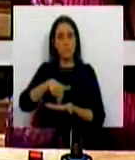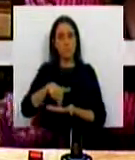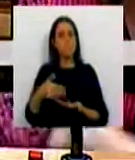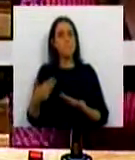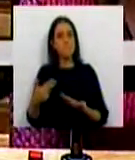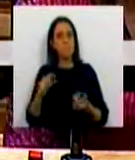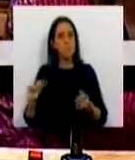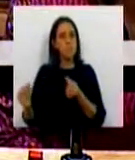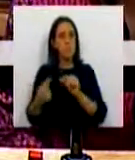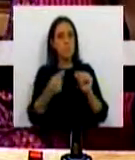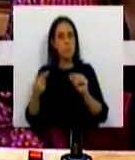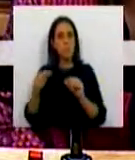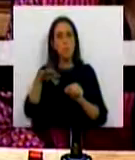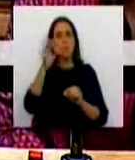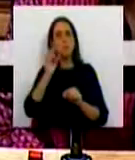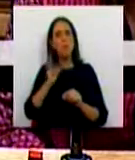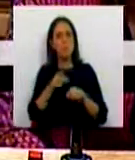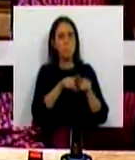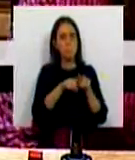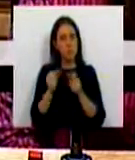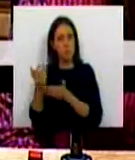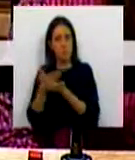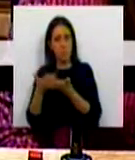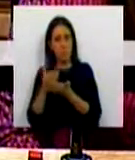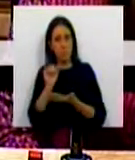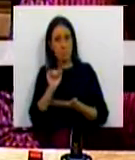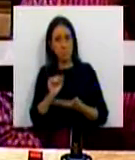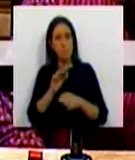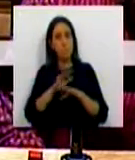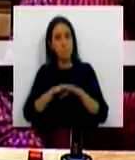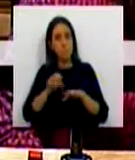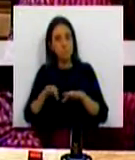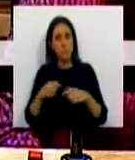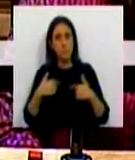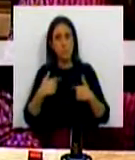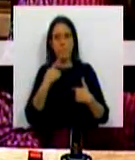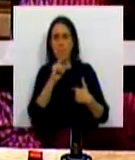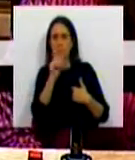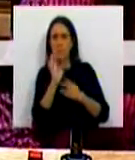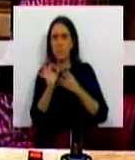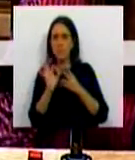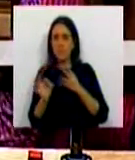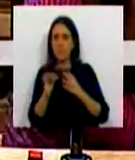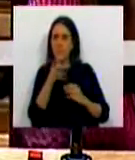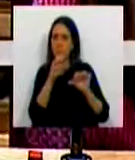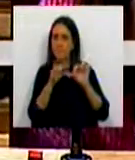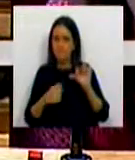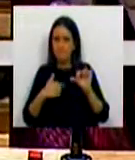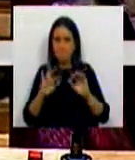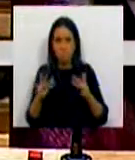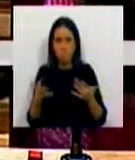discussão daquelas que são as opções de política económica e, por isso, permitam-me que aborde algumas questões específicas. A